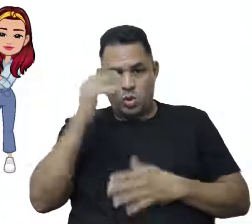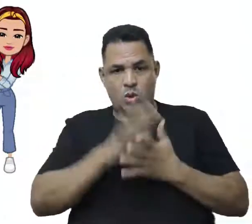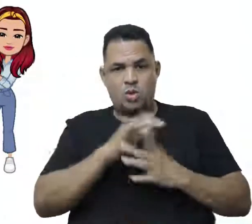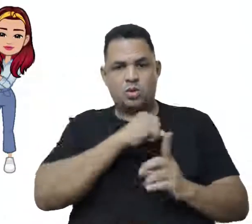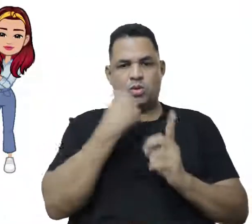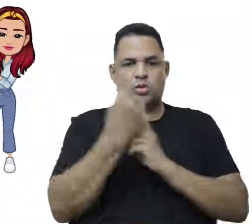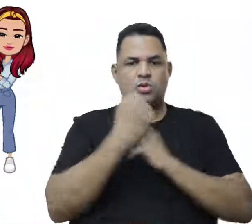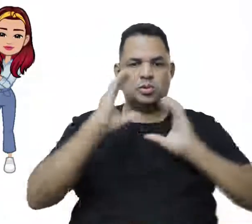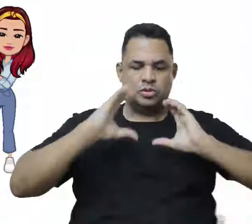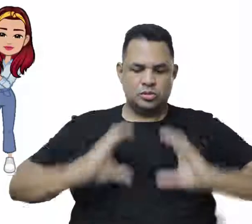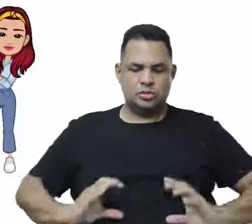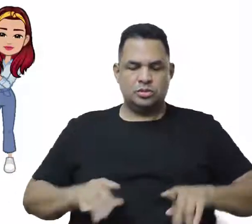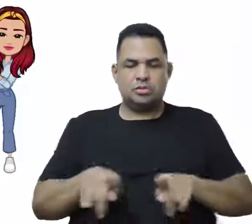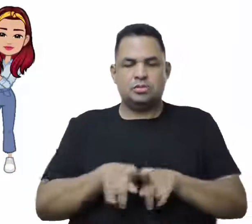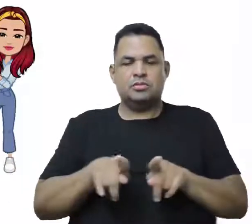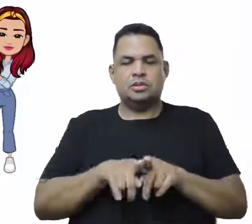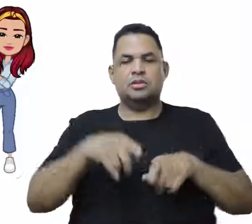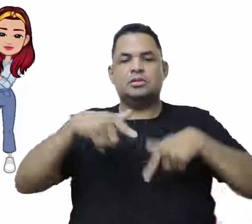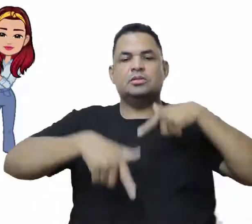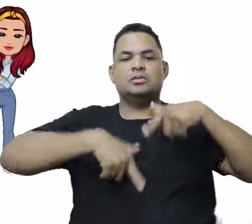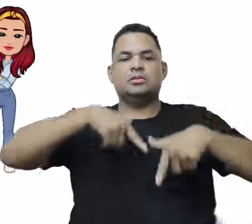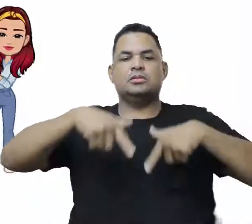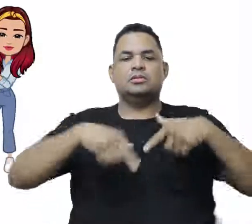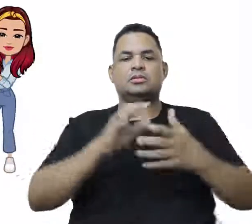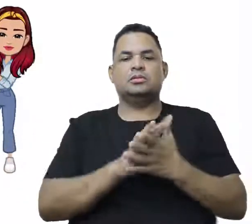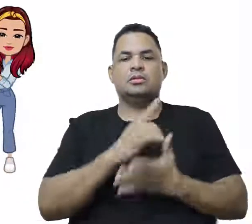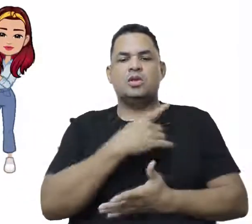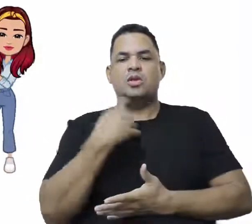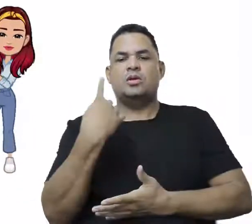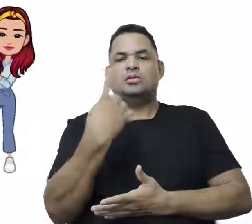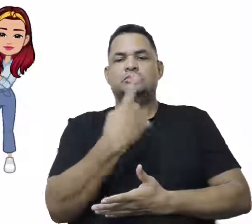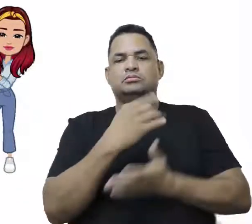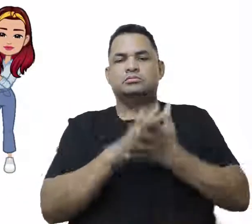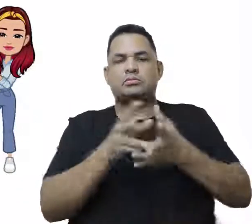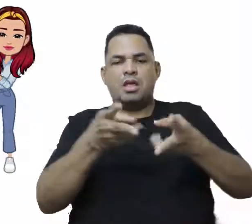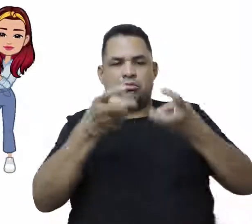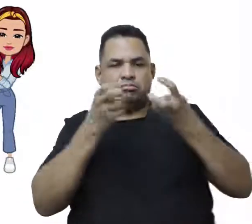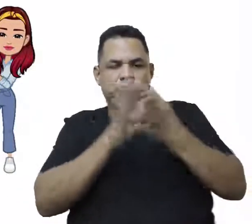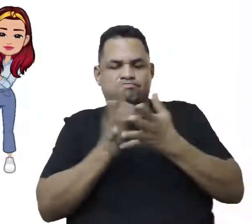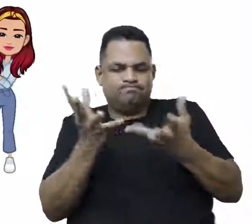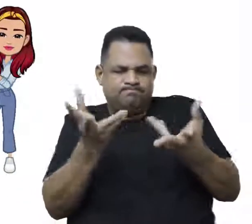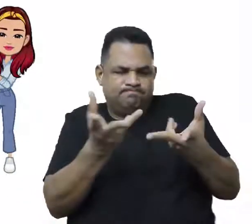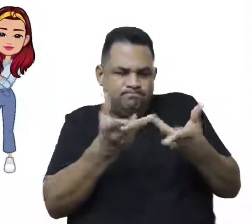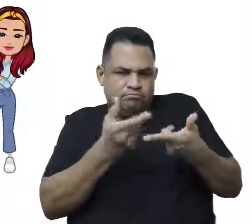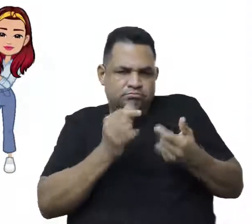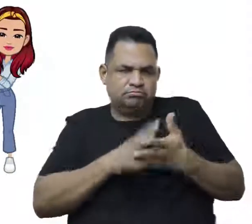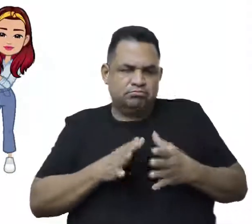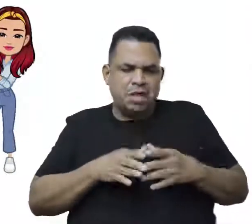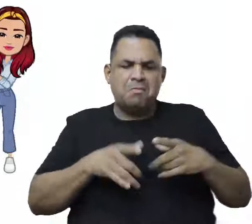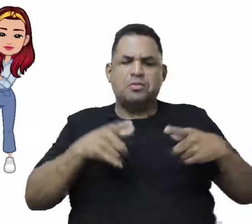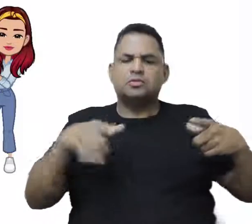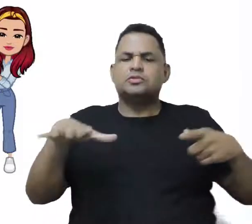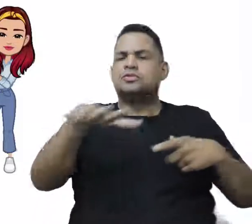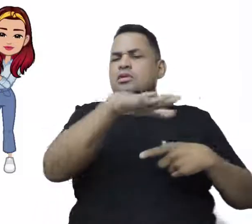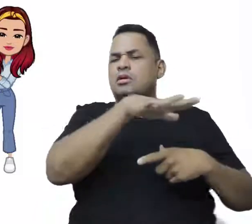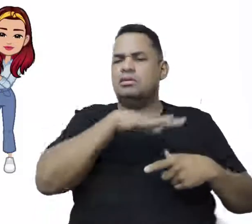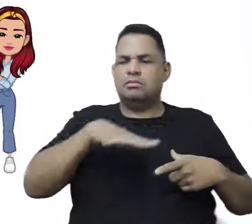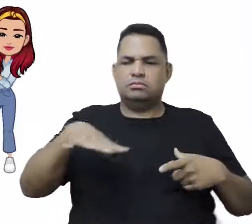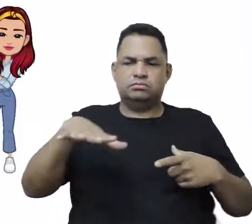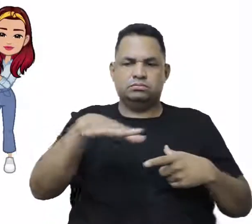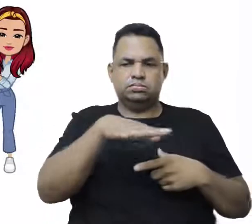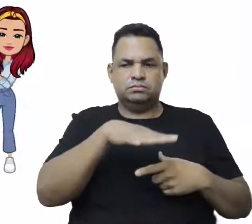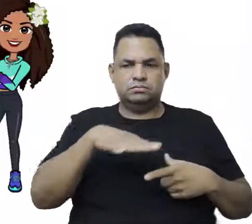cidadã e no trabalho. Então, a gente já percebe pela habilidade que é muito abrangente, né, a linguagem na